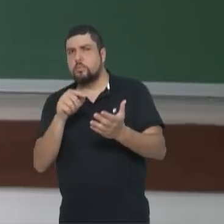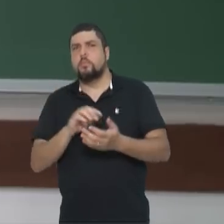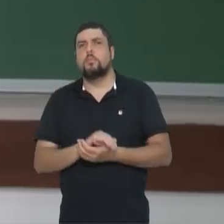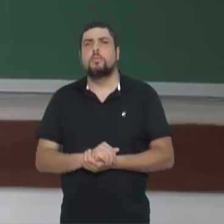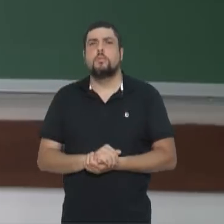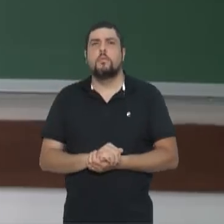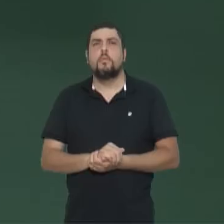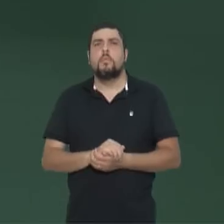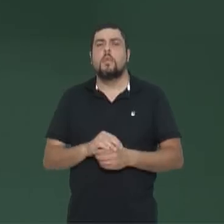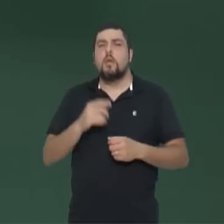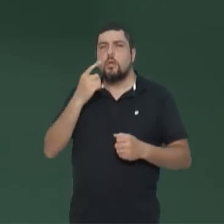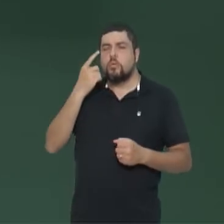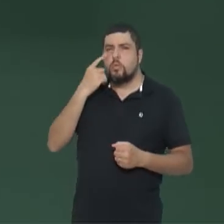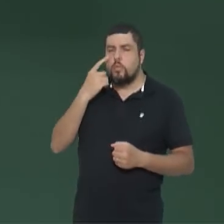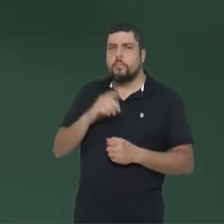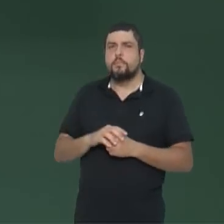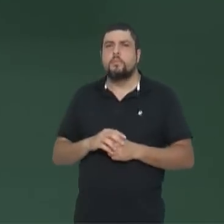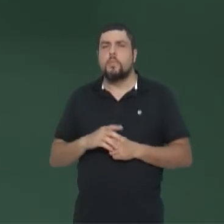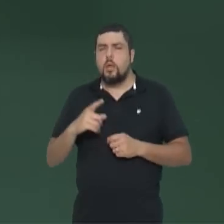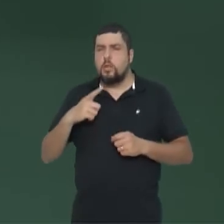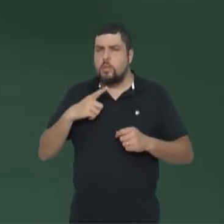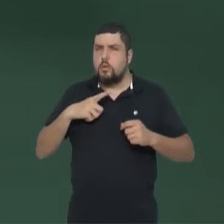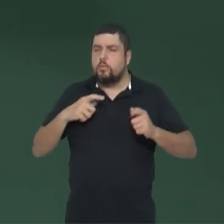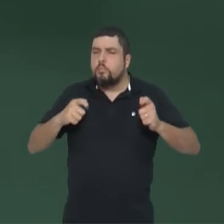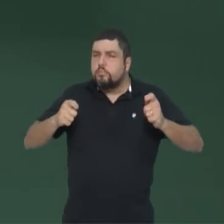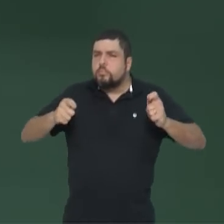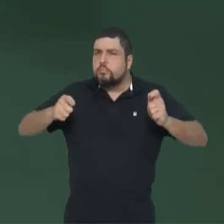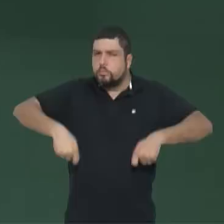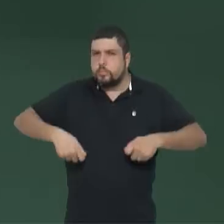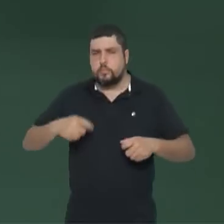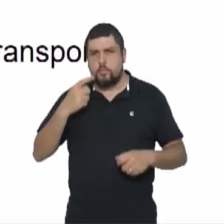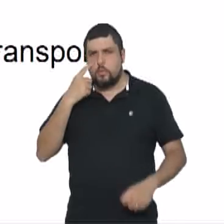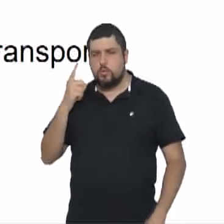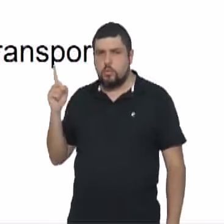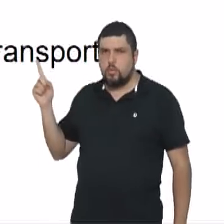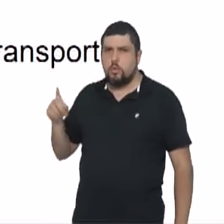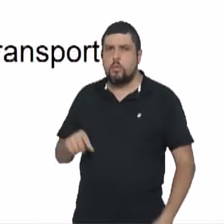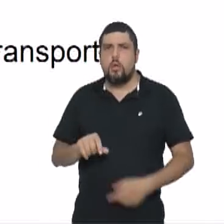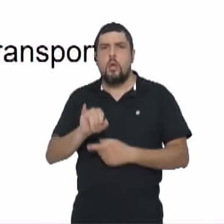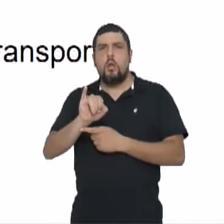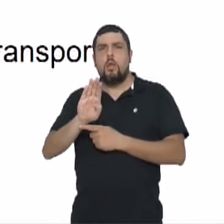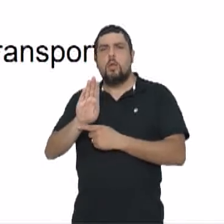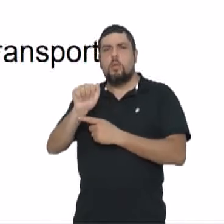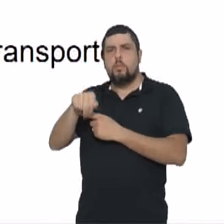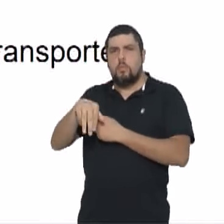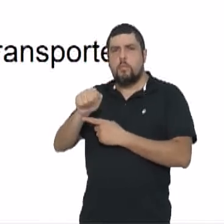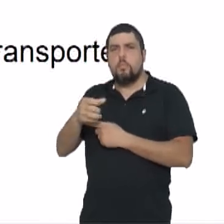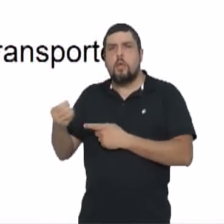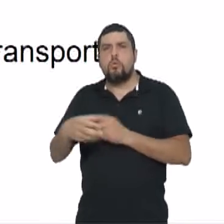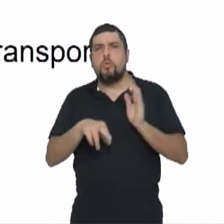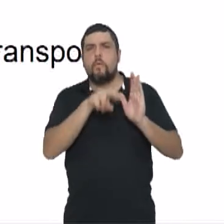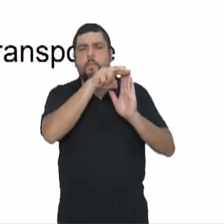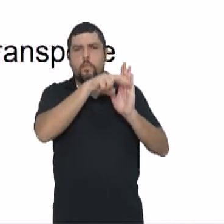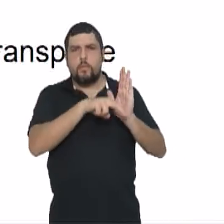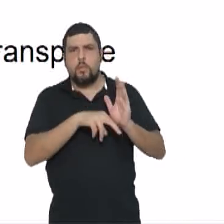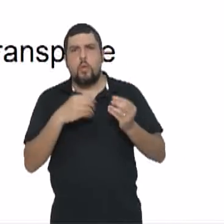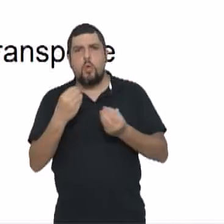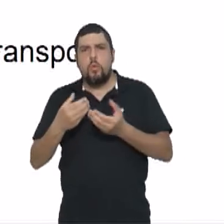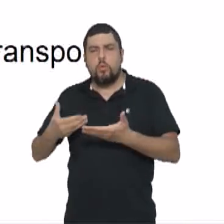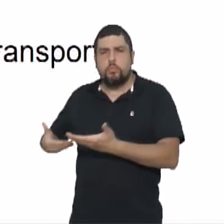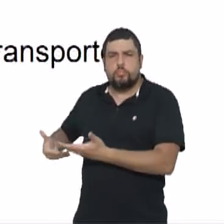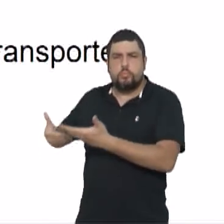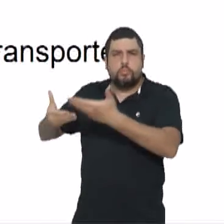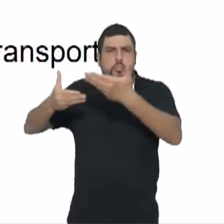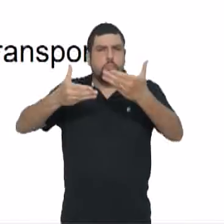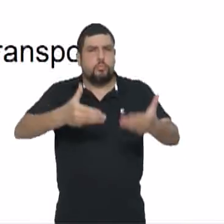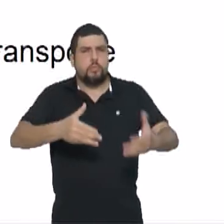uma possibilidade, né, de manchete. IBAMA tem nova regra de transporte de animais silvestres de